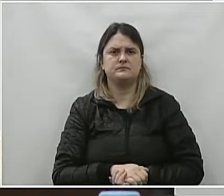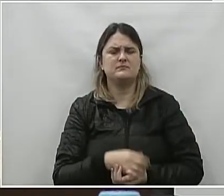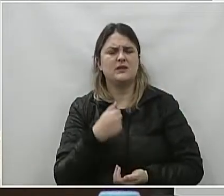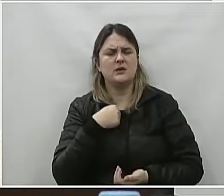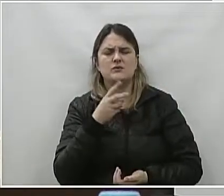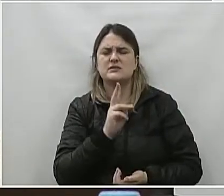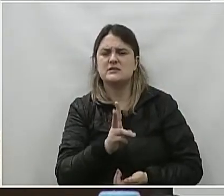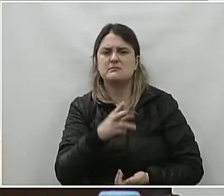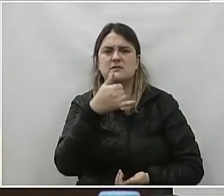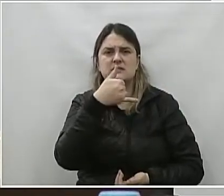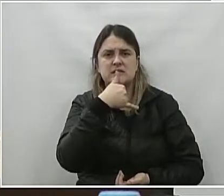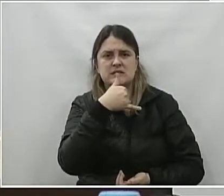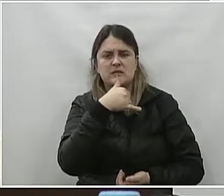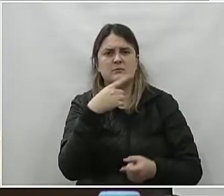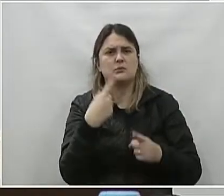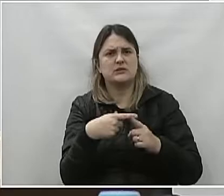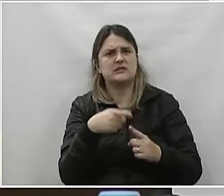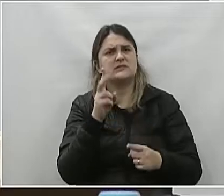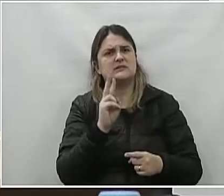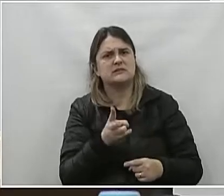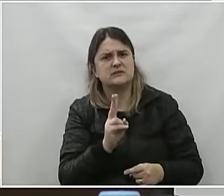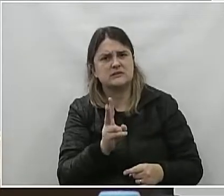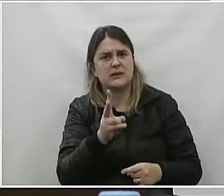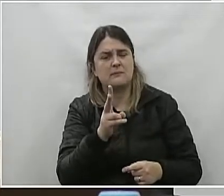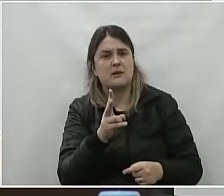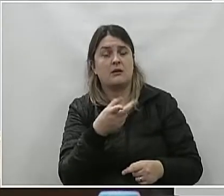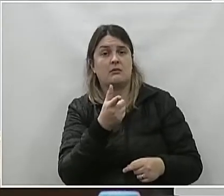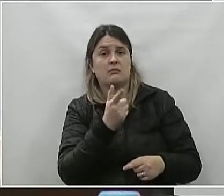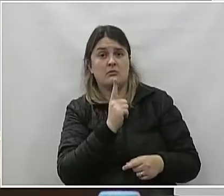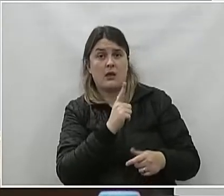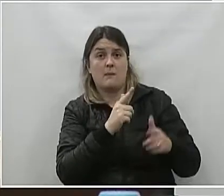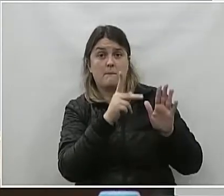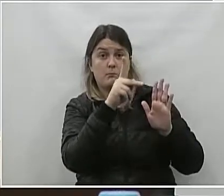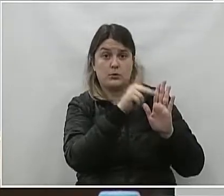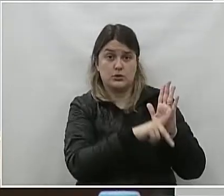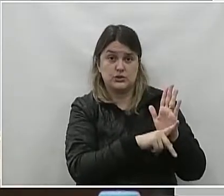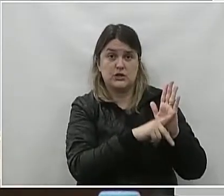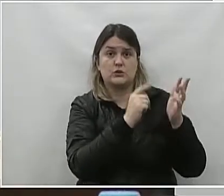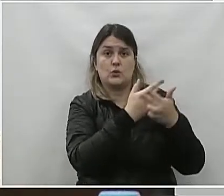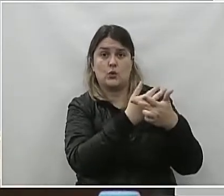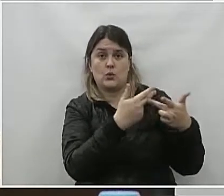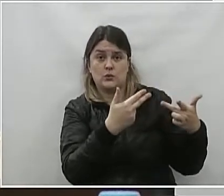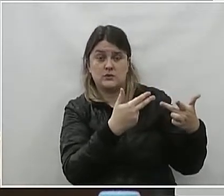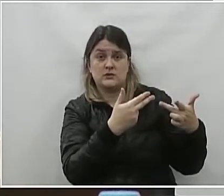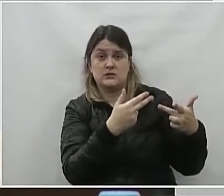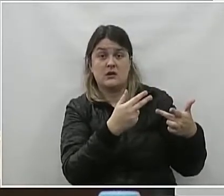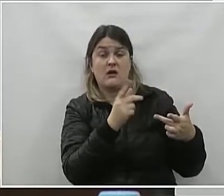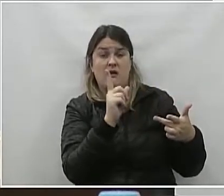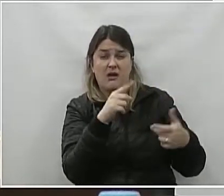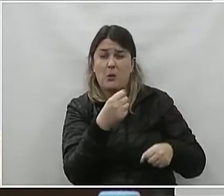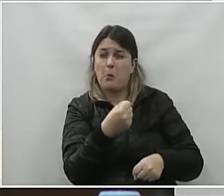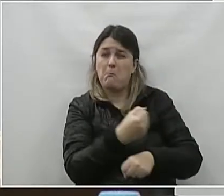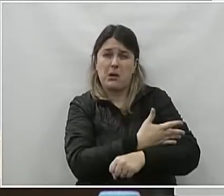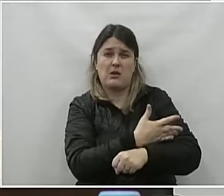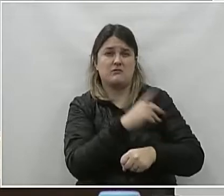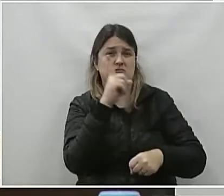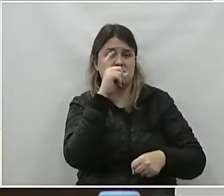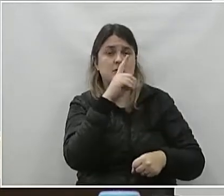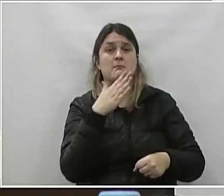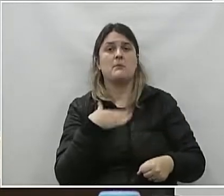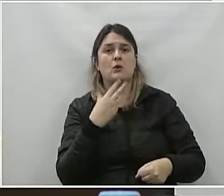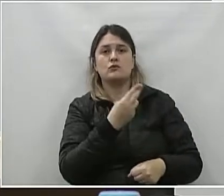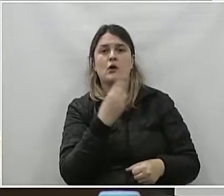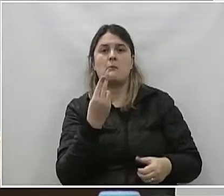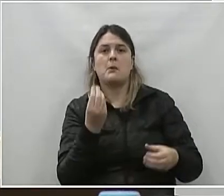fico triste, porque sempre que há um projeto, alguma coisa que é de complexidade, o meu nome